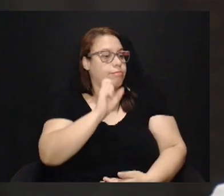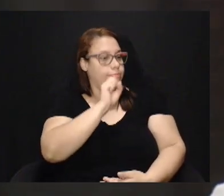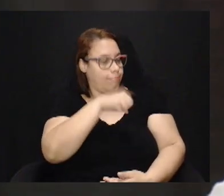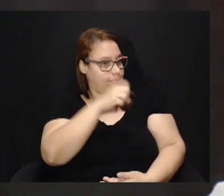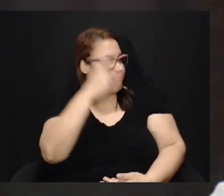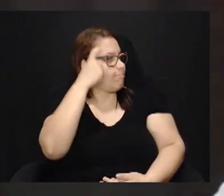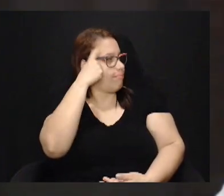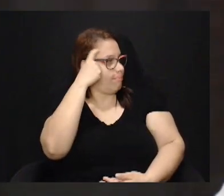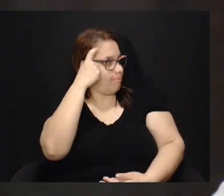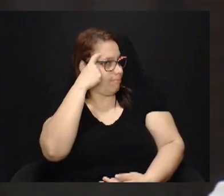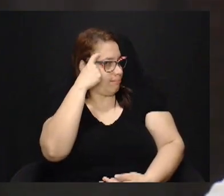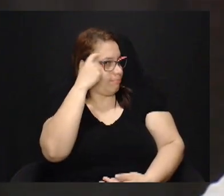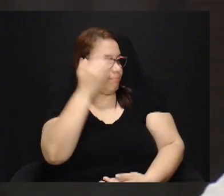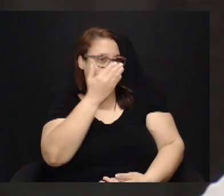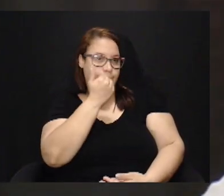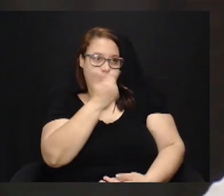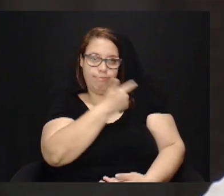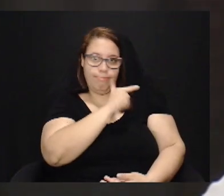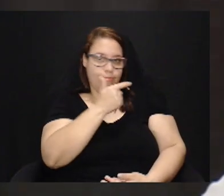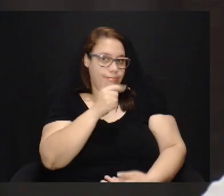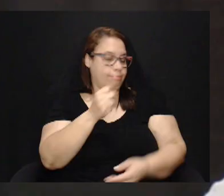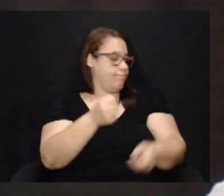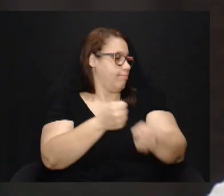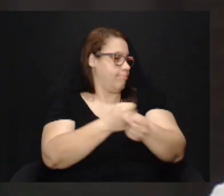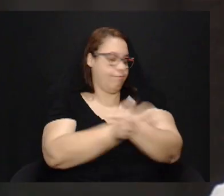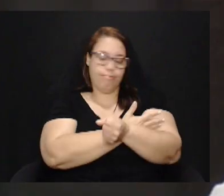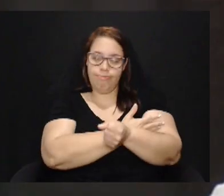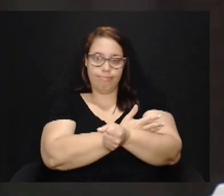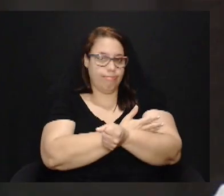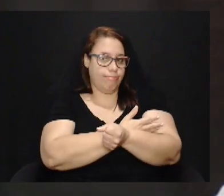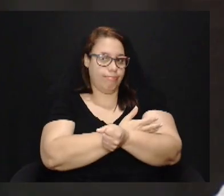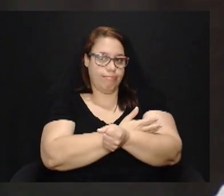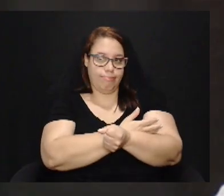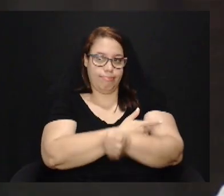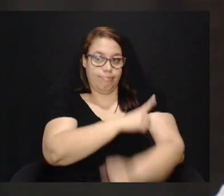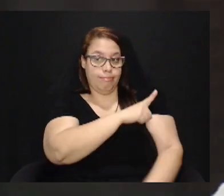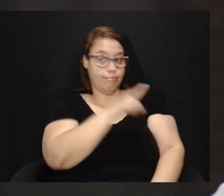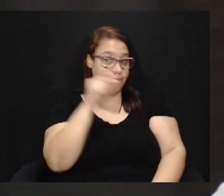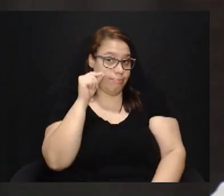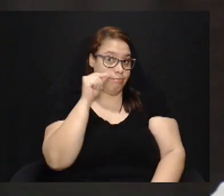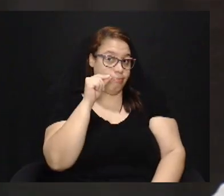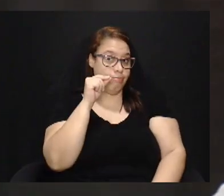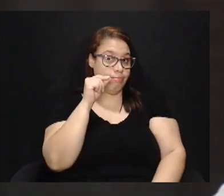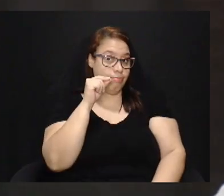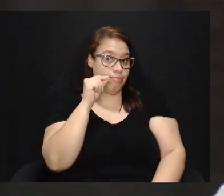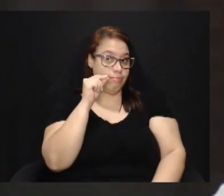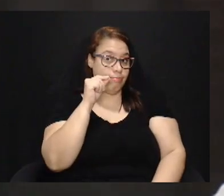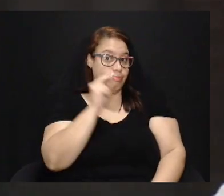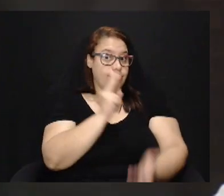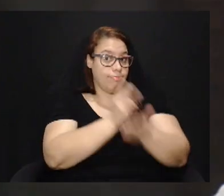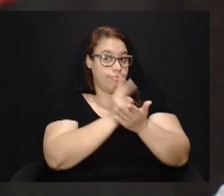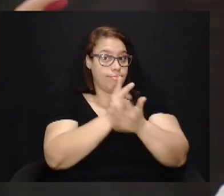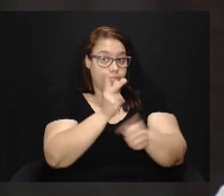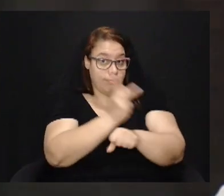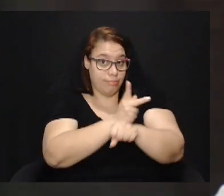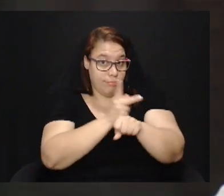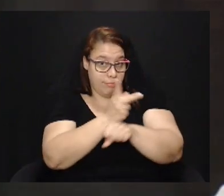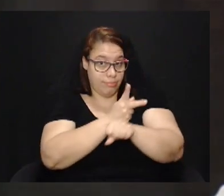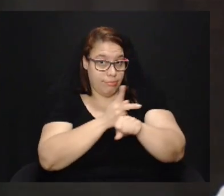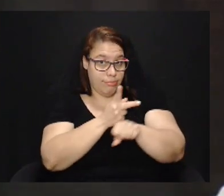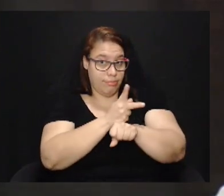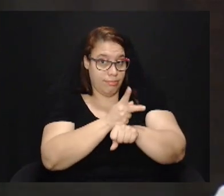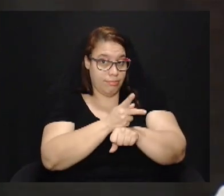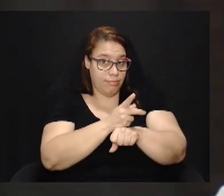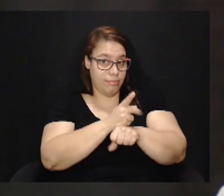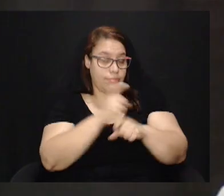o comer não tem que ser emocional, é uma fuga, é algo que a gente sempre busca. Dr. Vitor trouxe